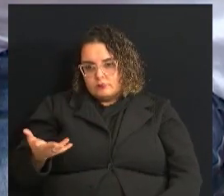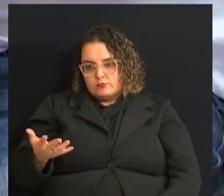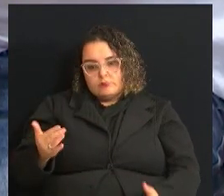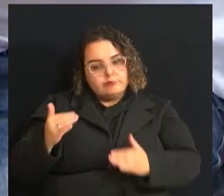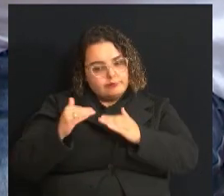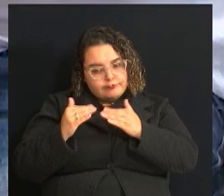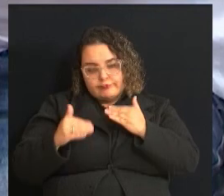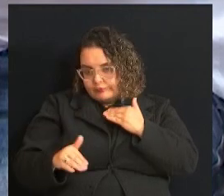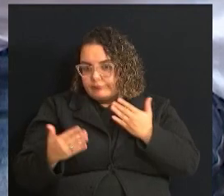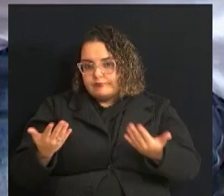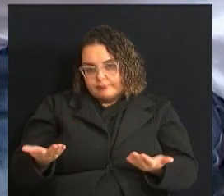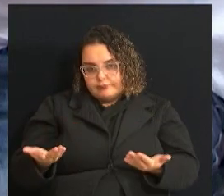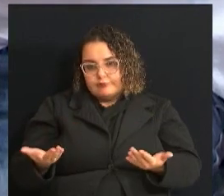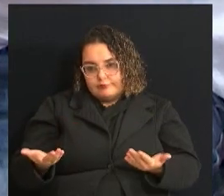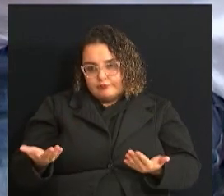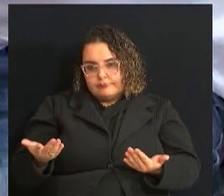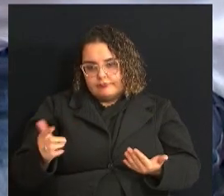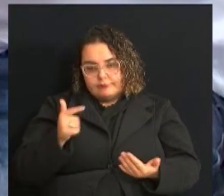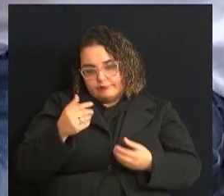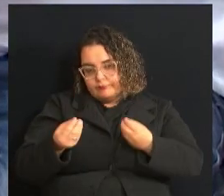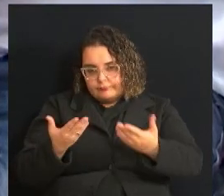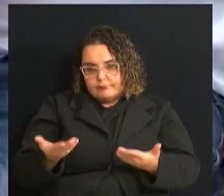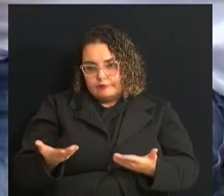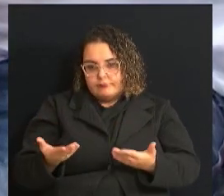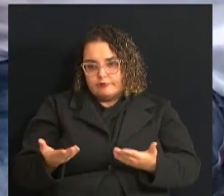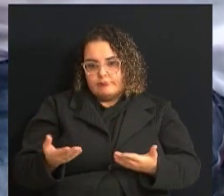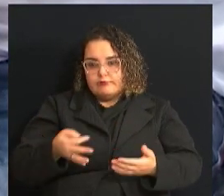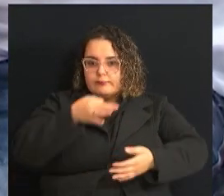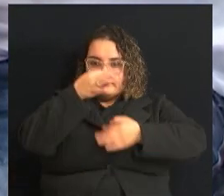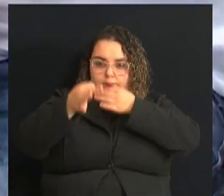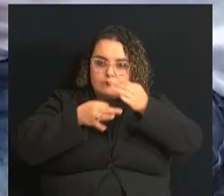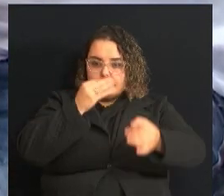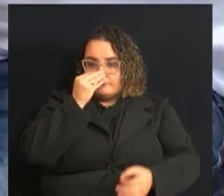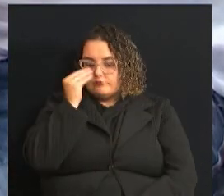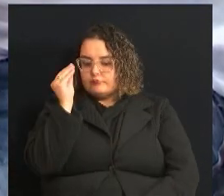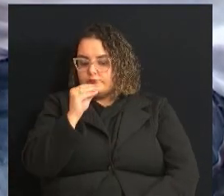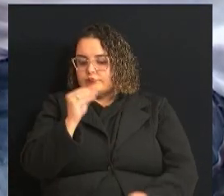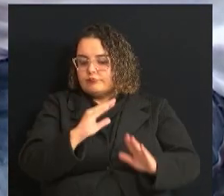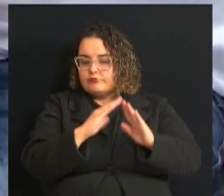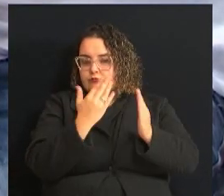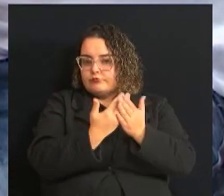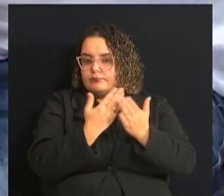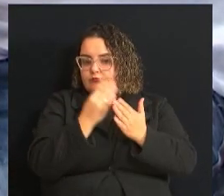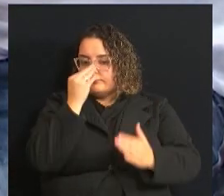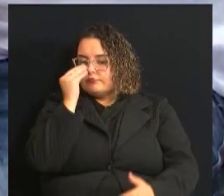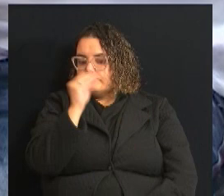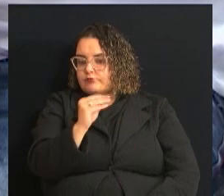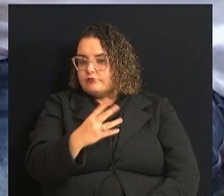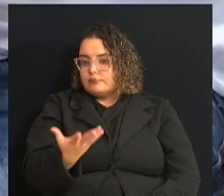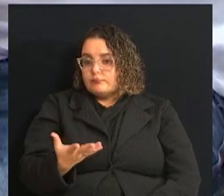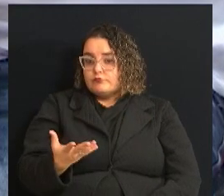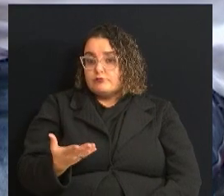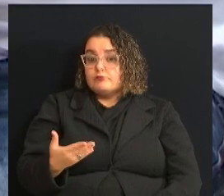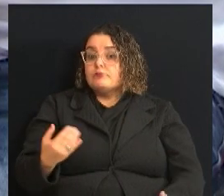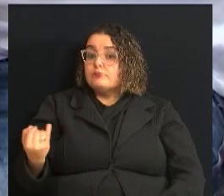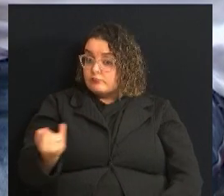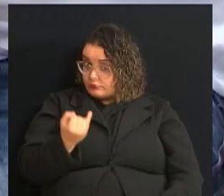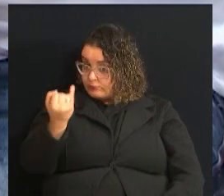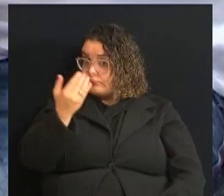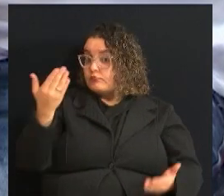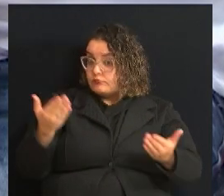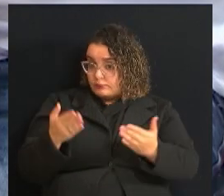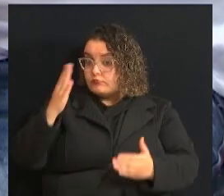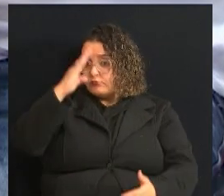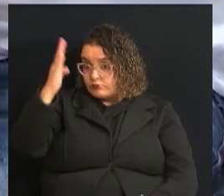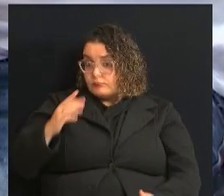né? Críticas que desprezam a escola como uma instituição que é fundamental hoje no Brasil para a maioria